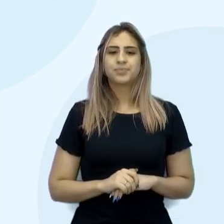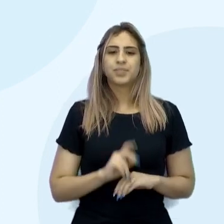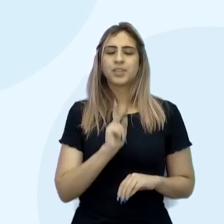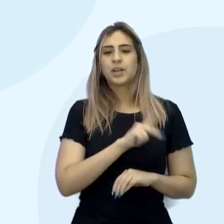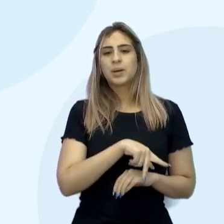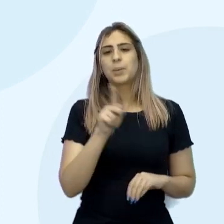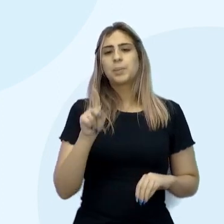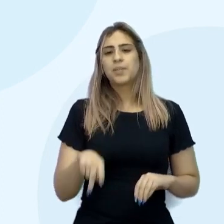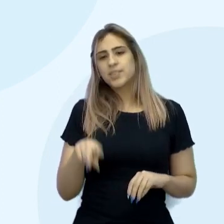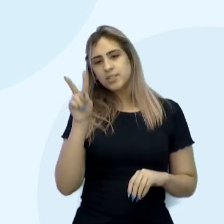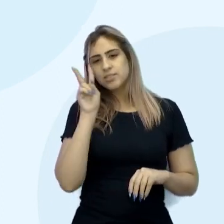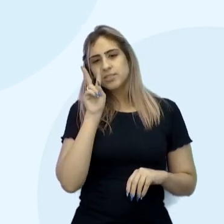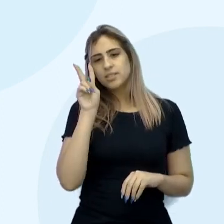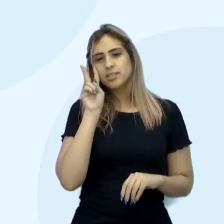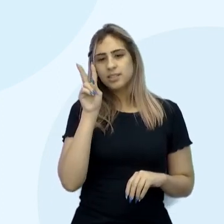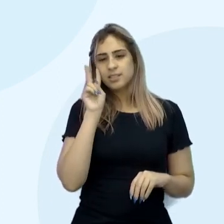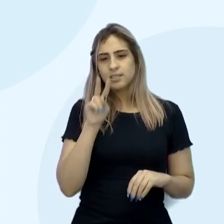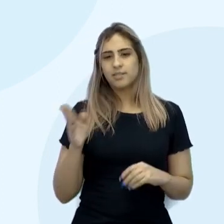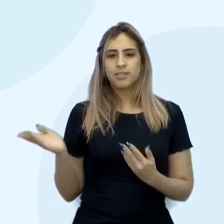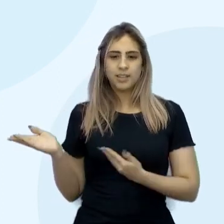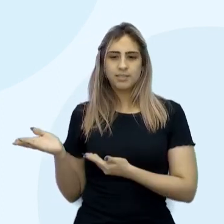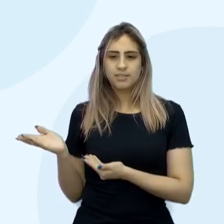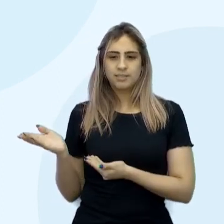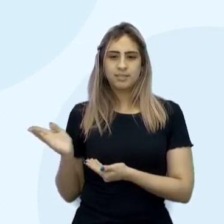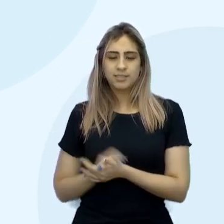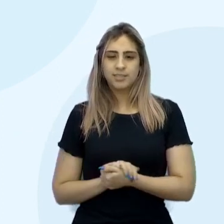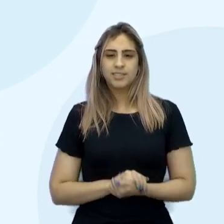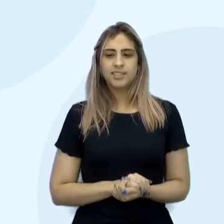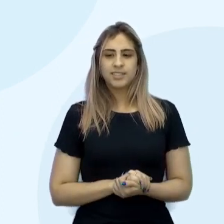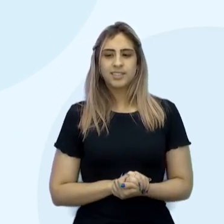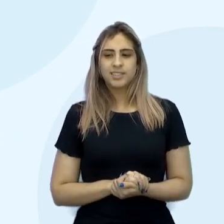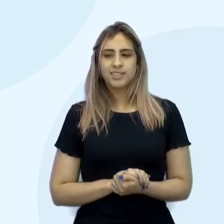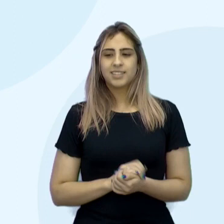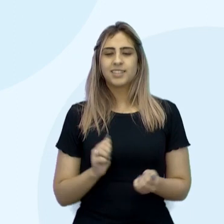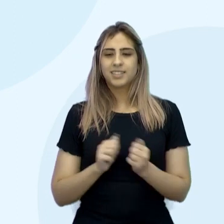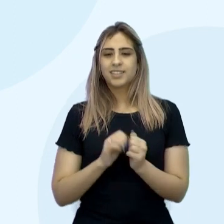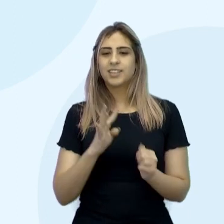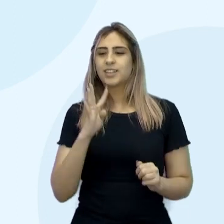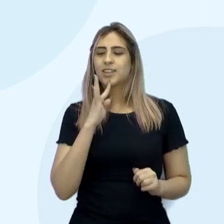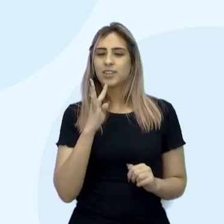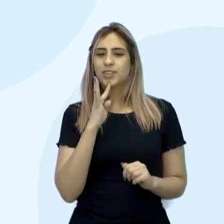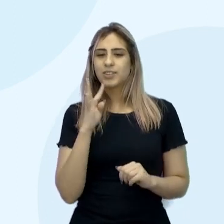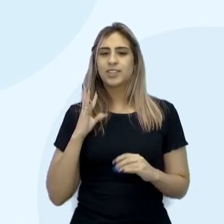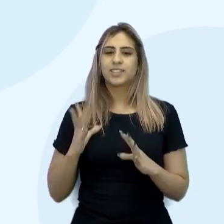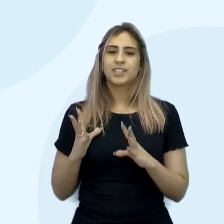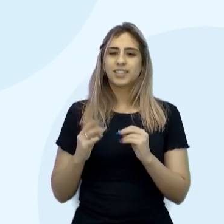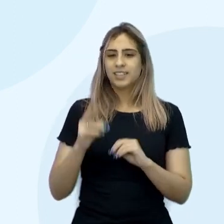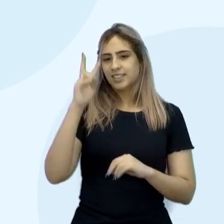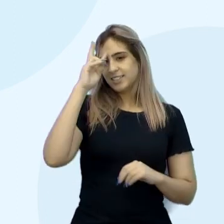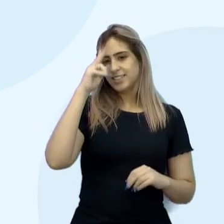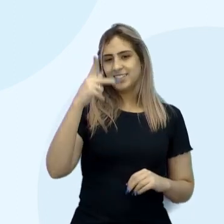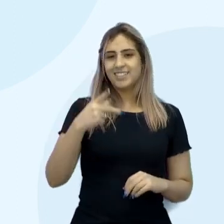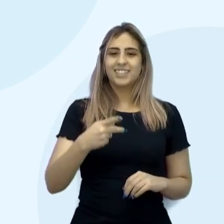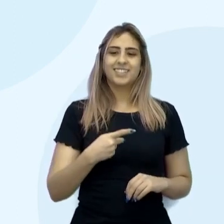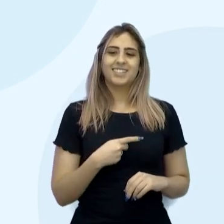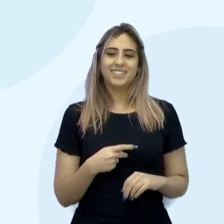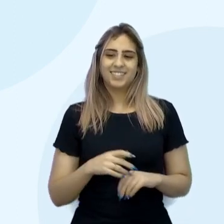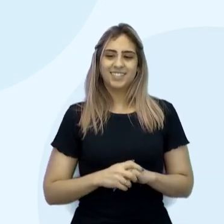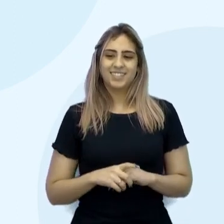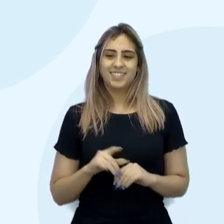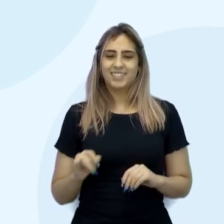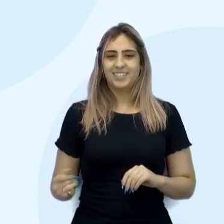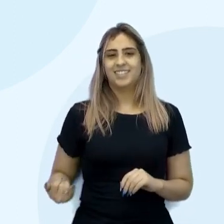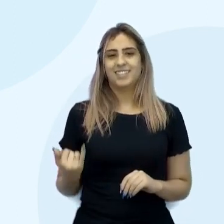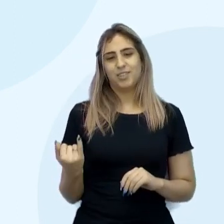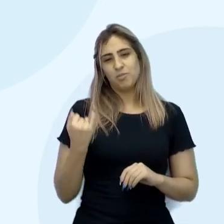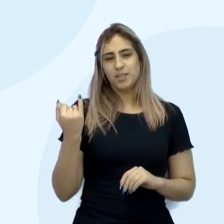aí, professor Alcides Guerreiro, sociedade e conhecimento, né? Autoconhecimento, muito